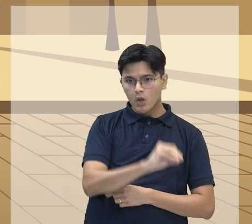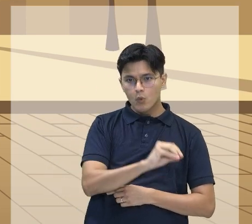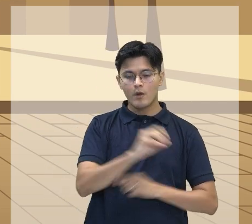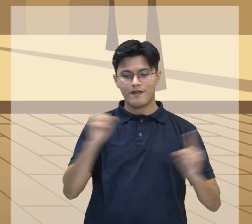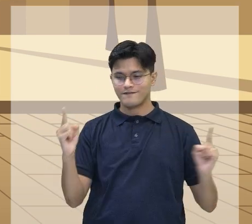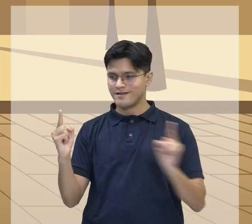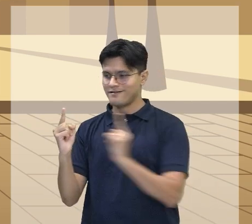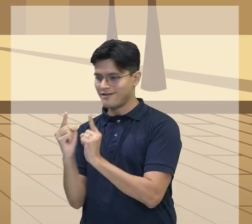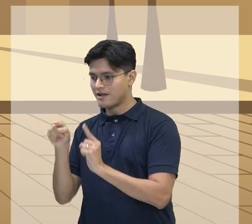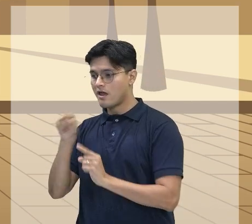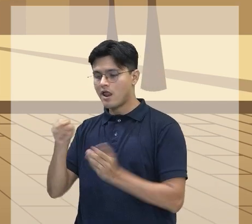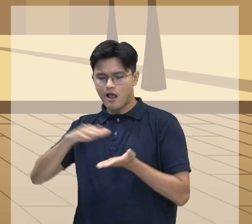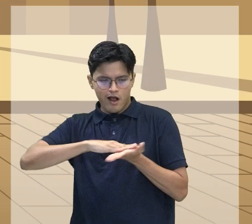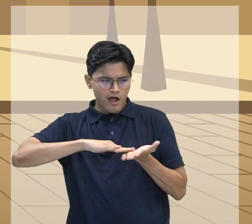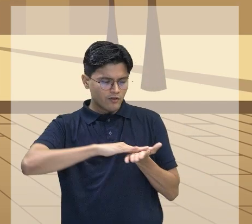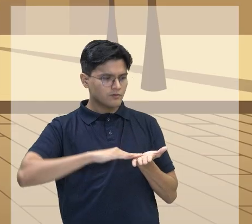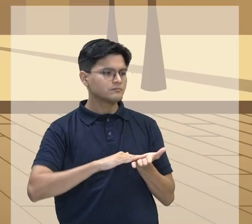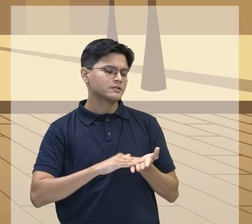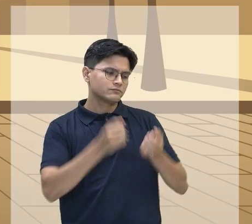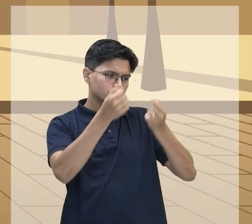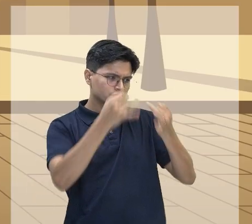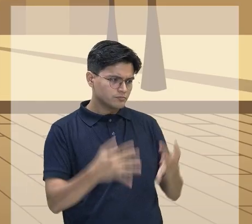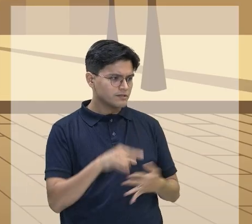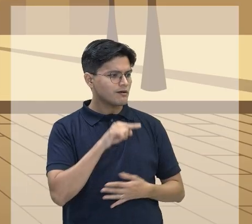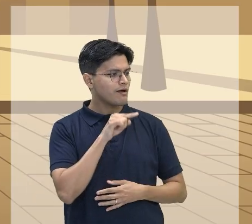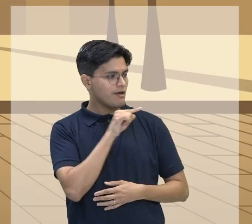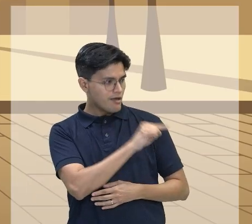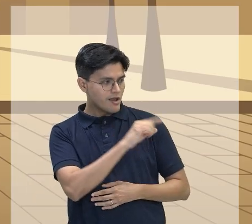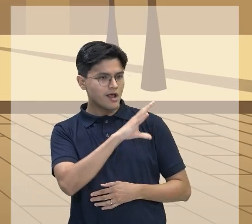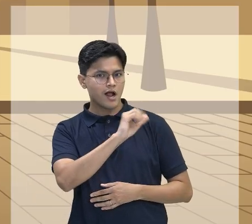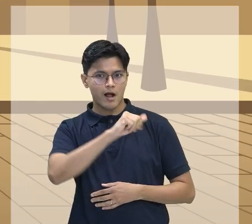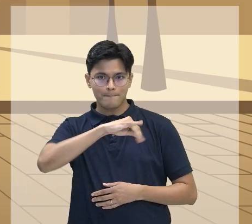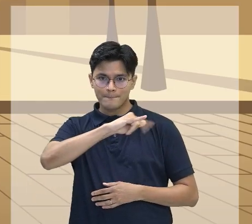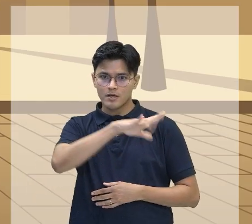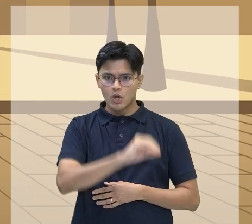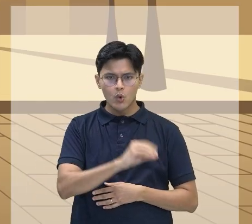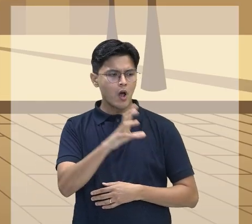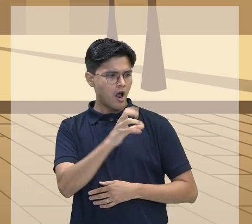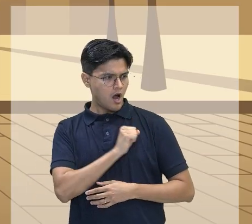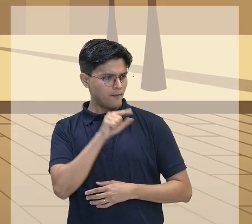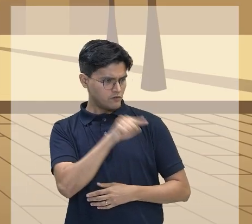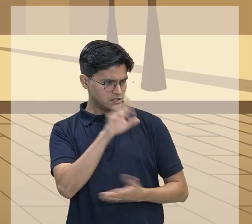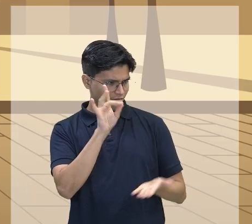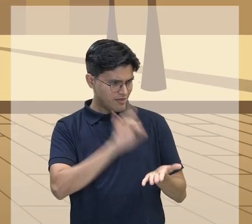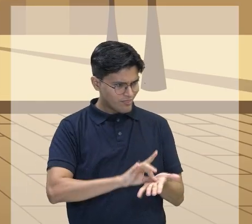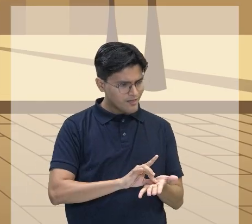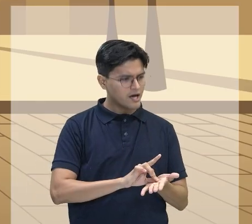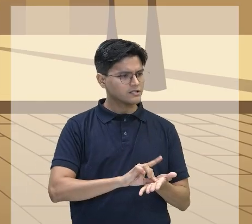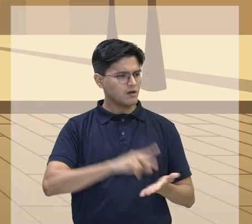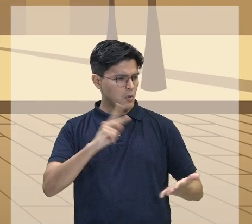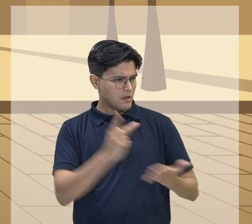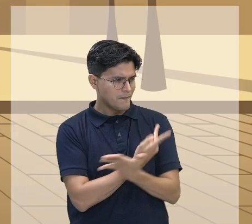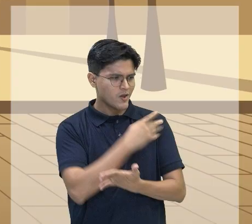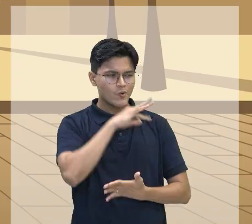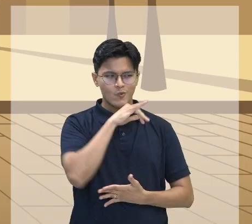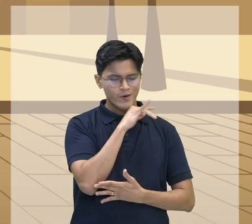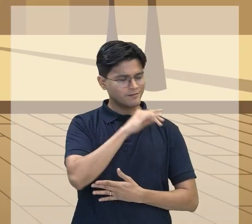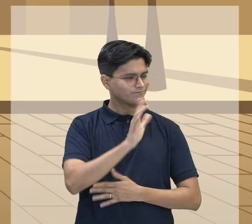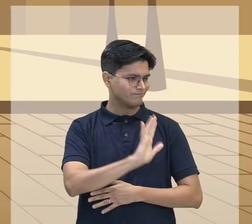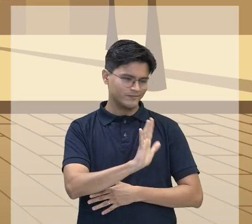a tranquiliza. Ele te ama e nada de ruim acontecerá. Rita acredita, mas Camilo debocha da